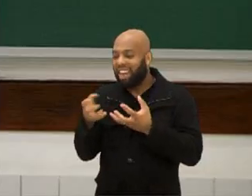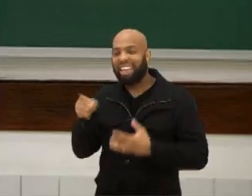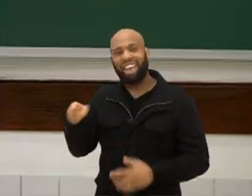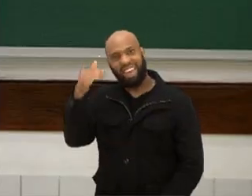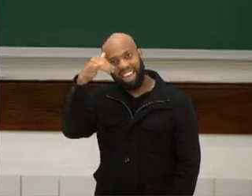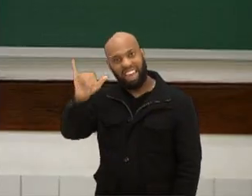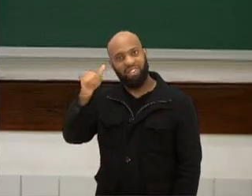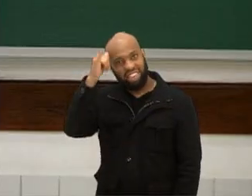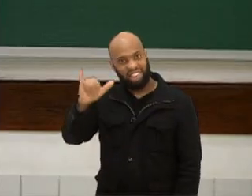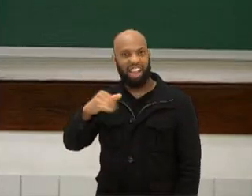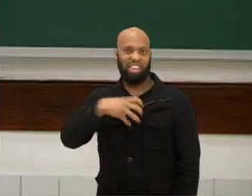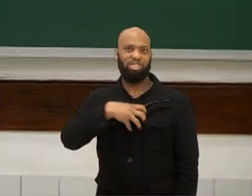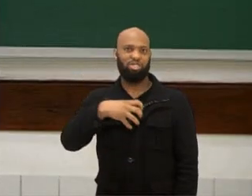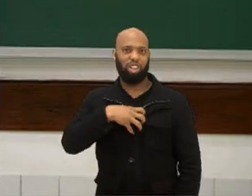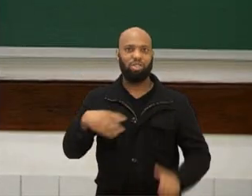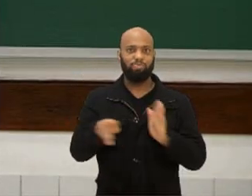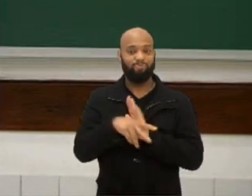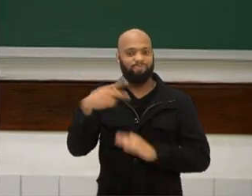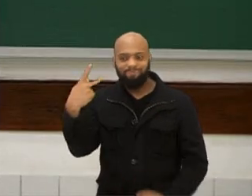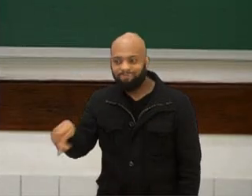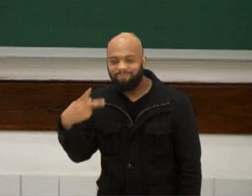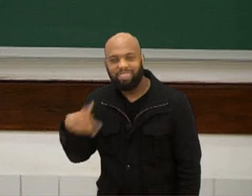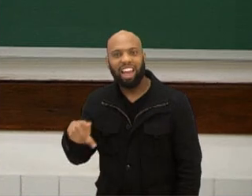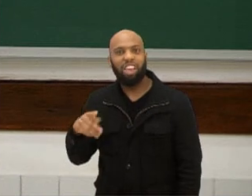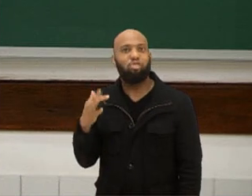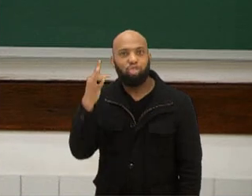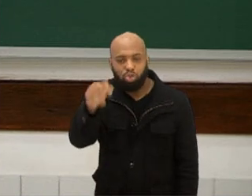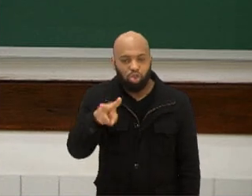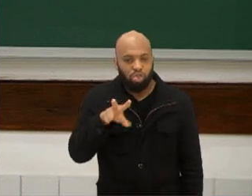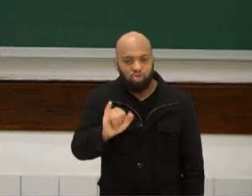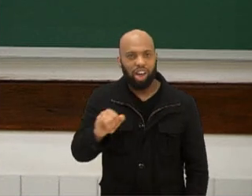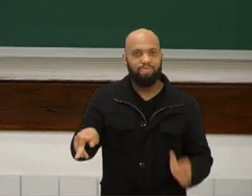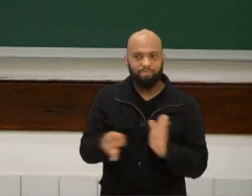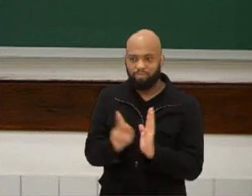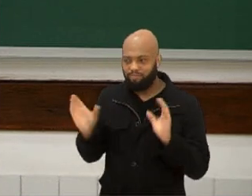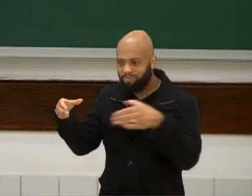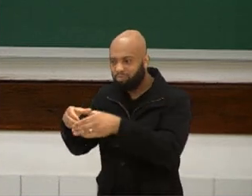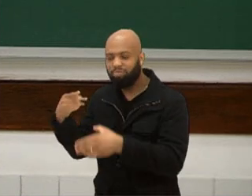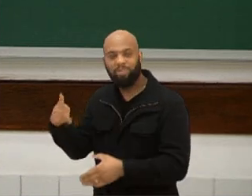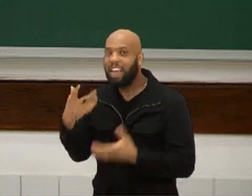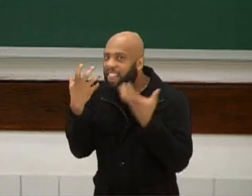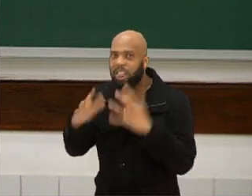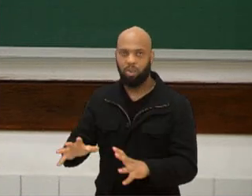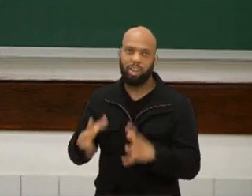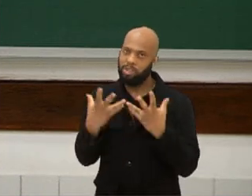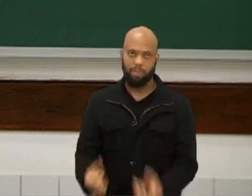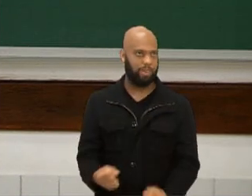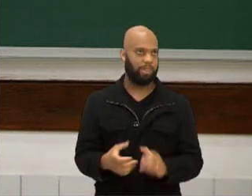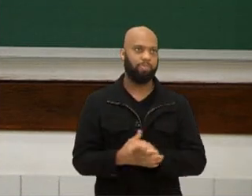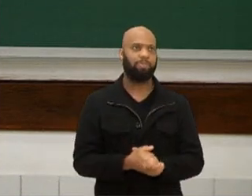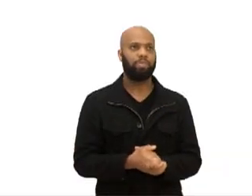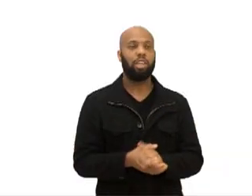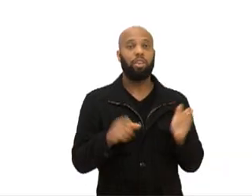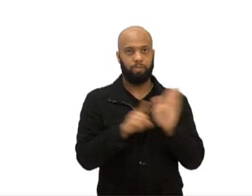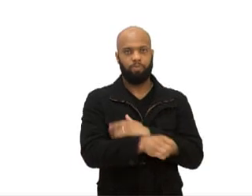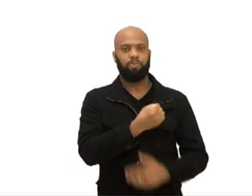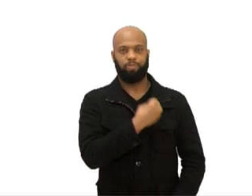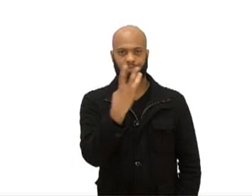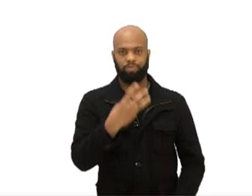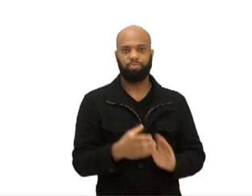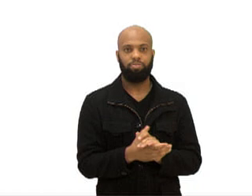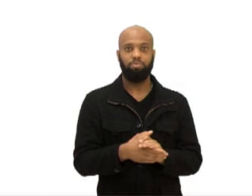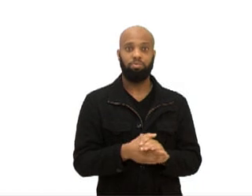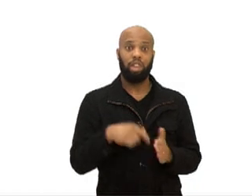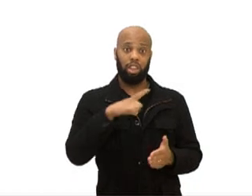o destino. Então, por isso eu tenho ali essa ideia de como seria a personagem. Nesse